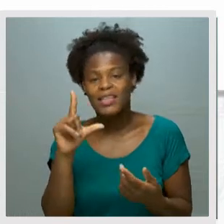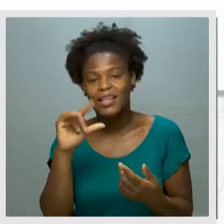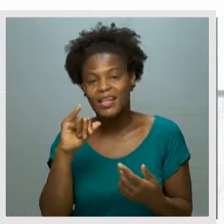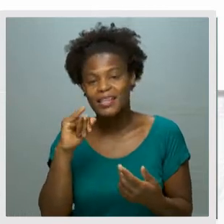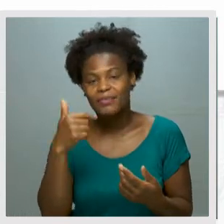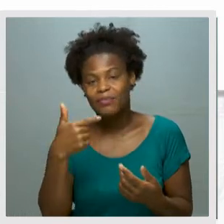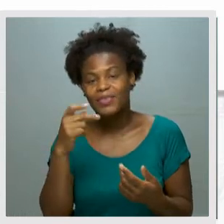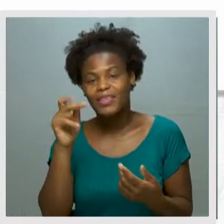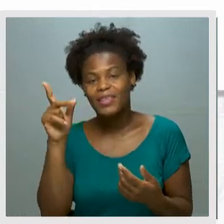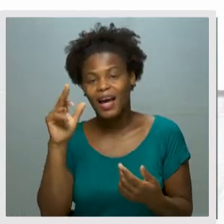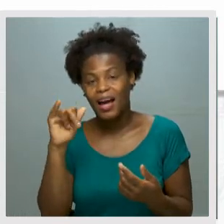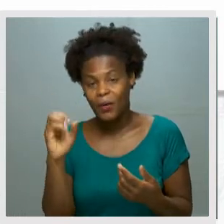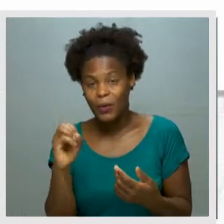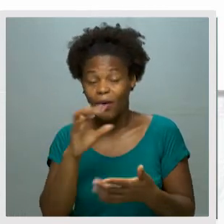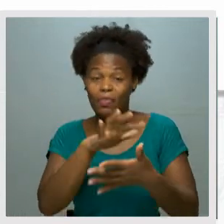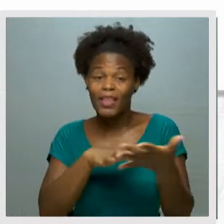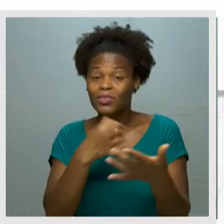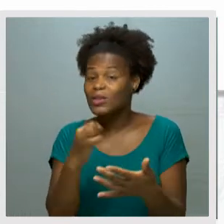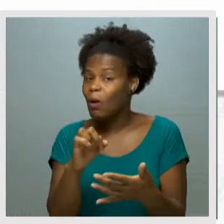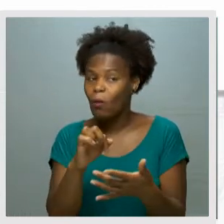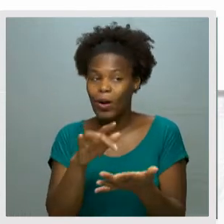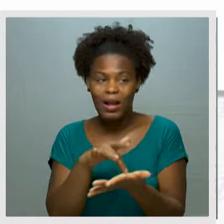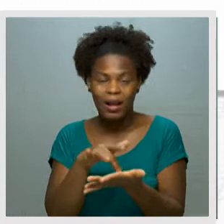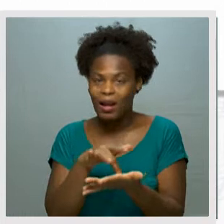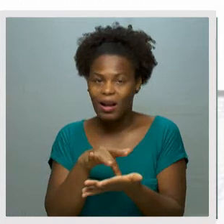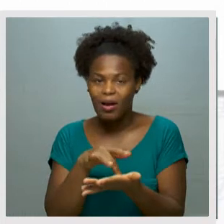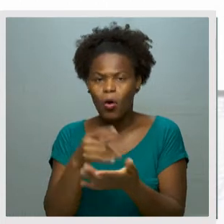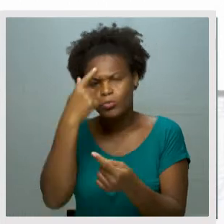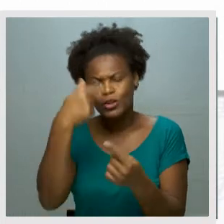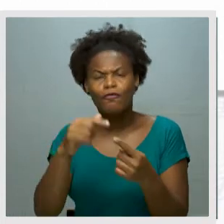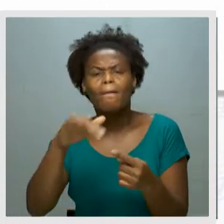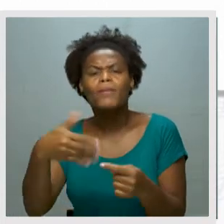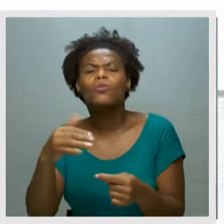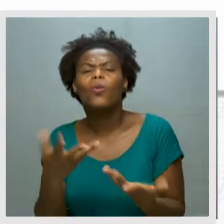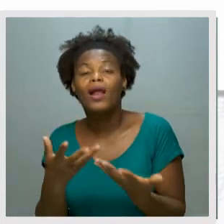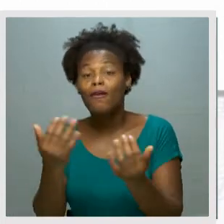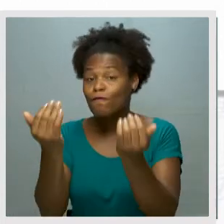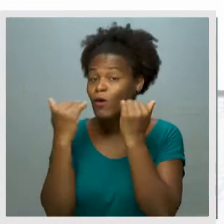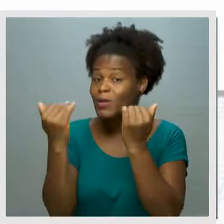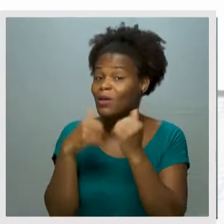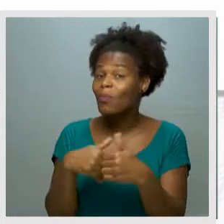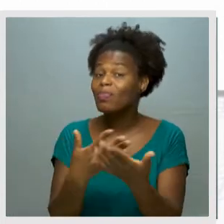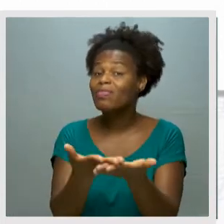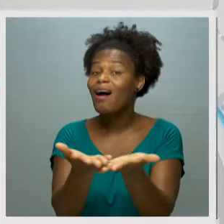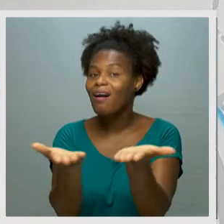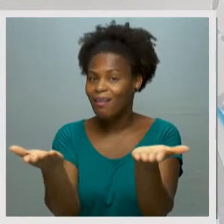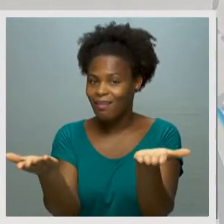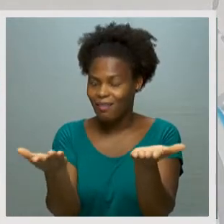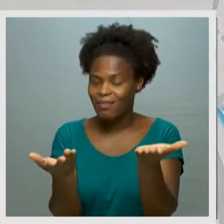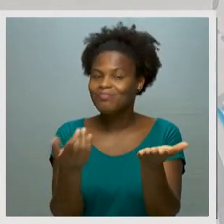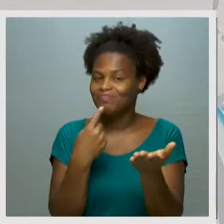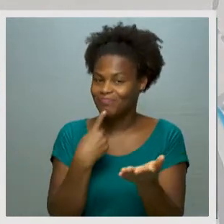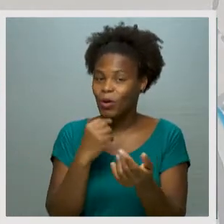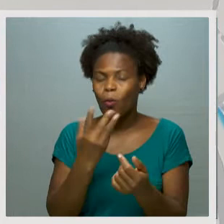Os textos não literários, o principal objetivo é transmitir informações. Função utilitária. Quando você